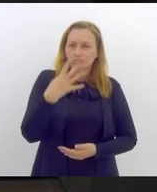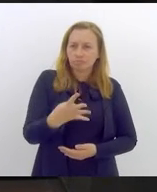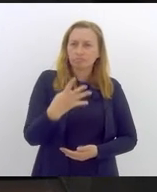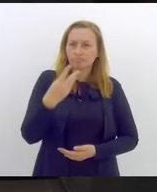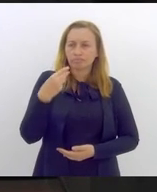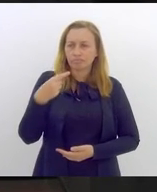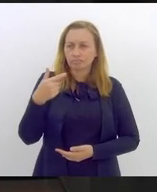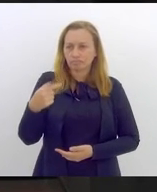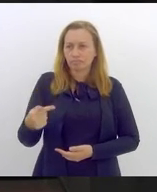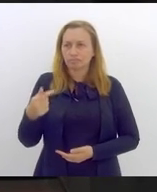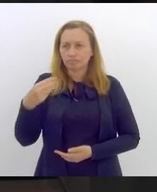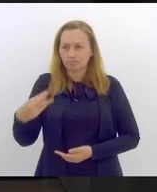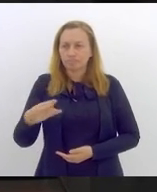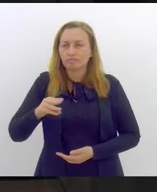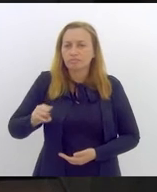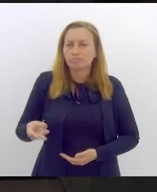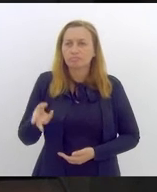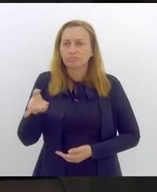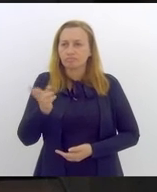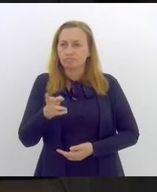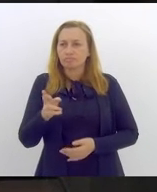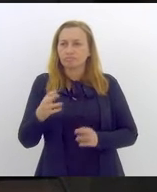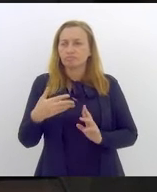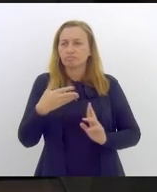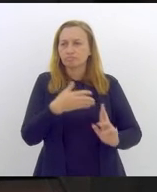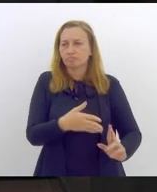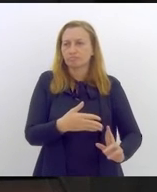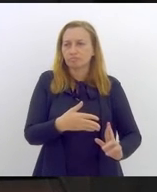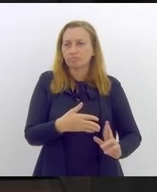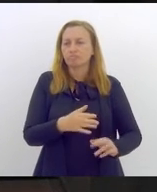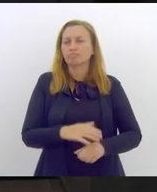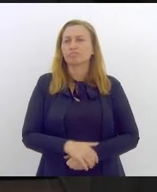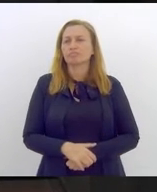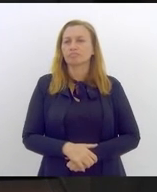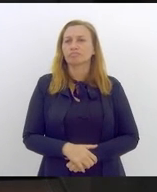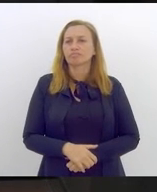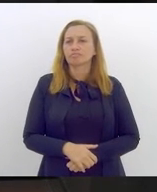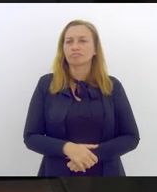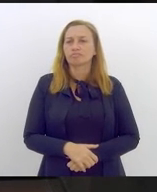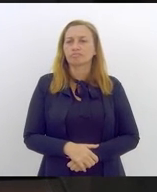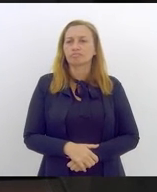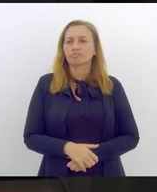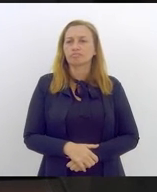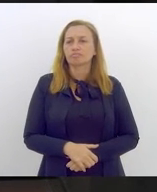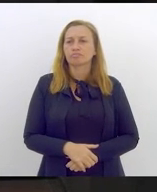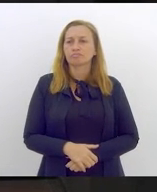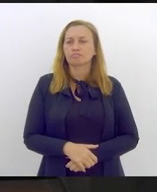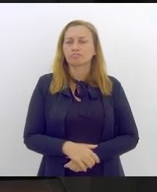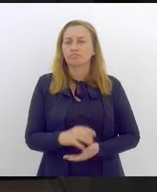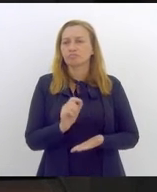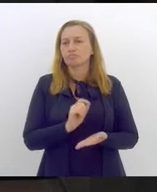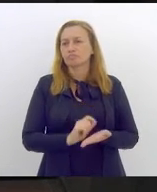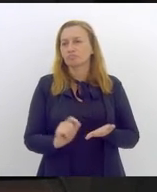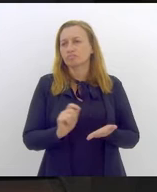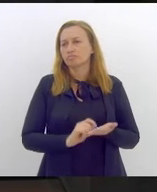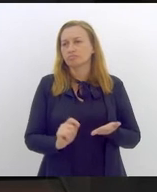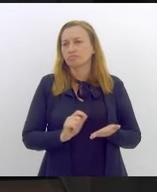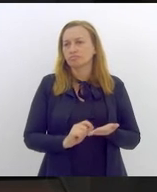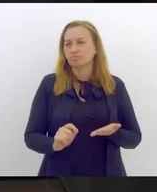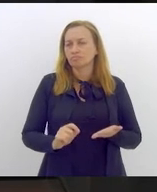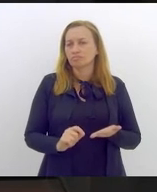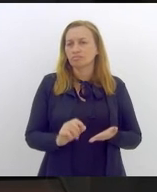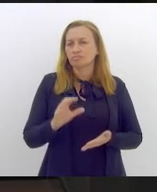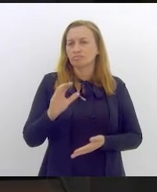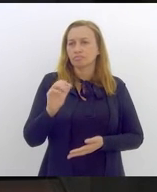reais referente associação anerosa do bônus de assinatura dos Campos de